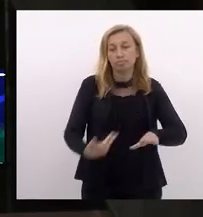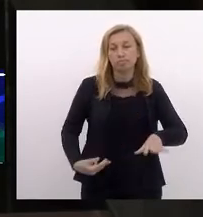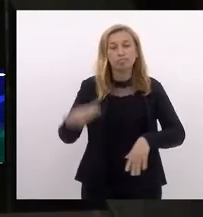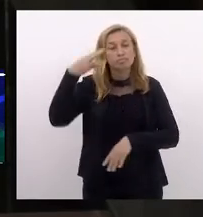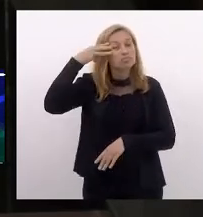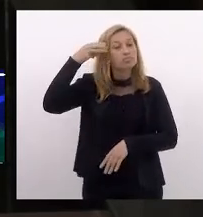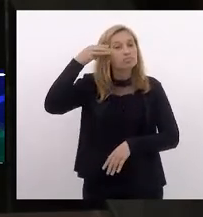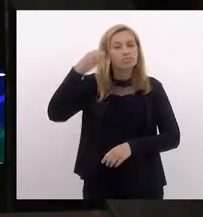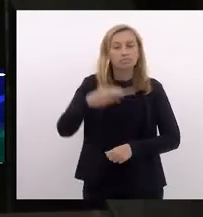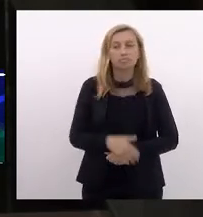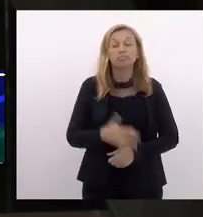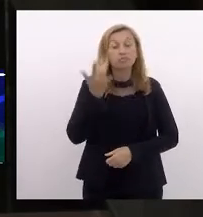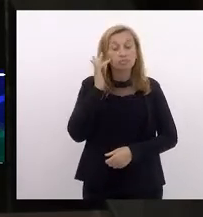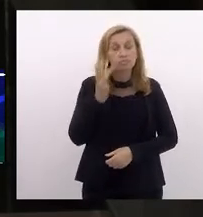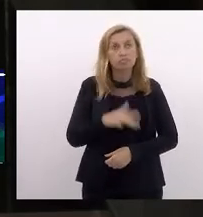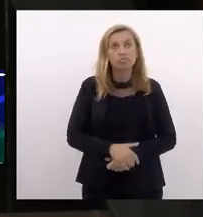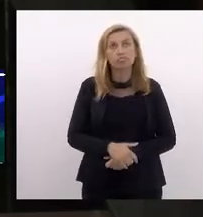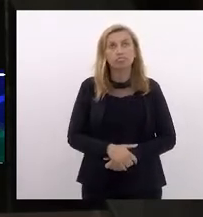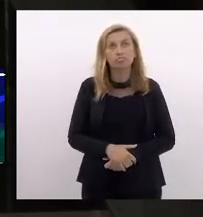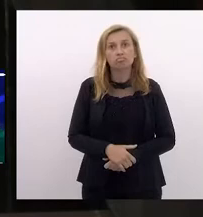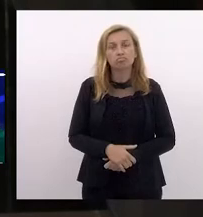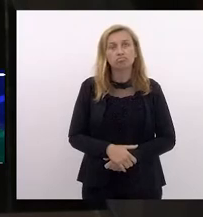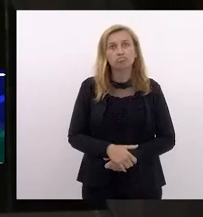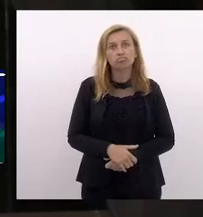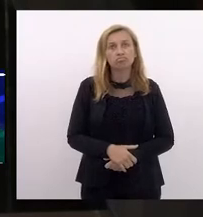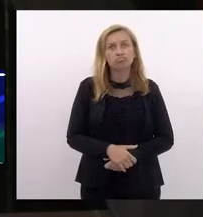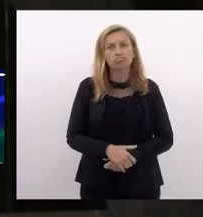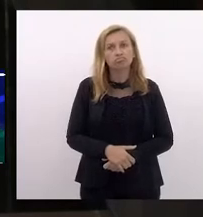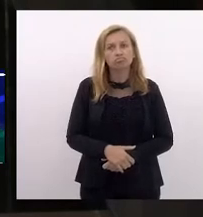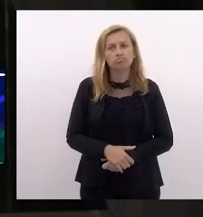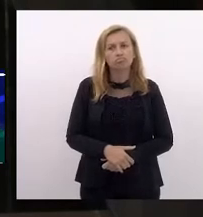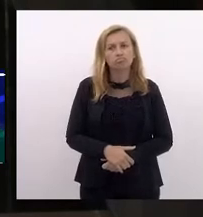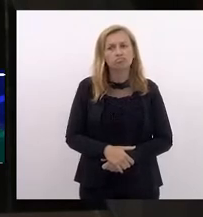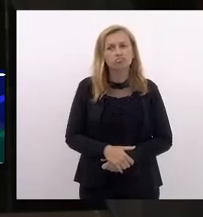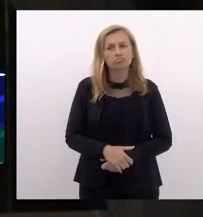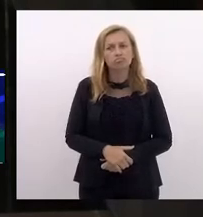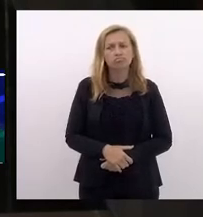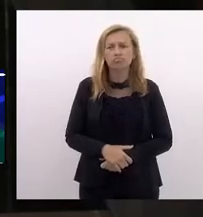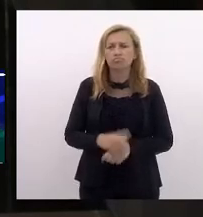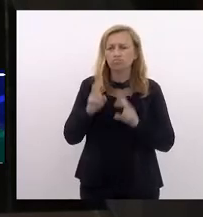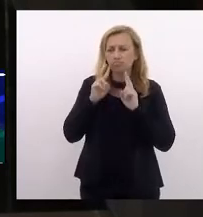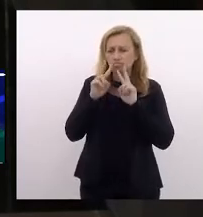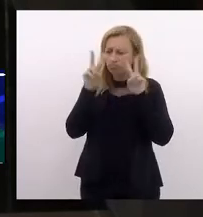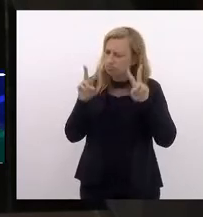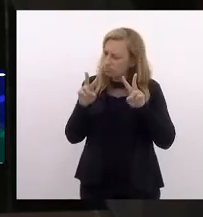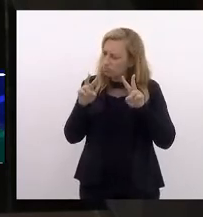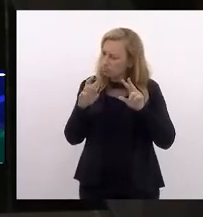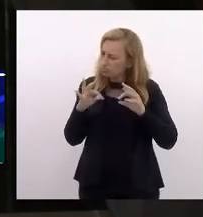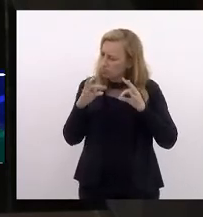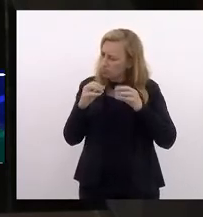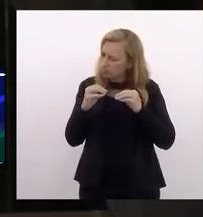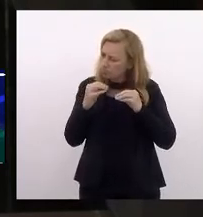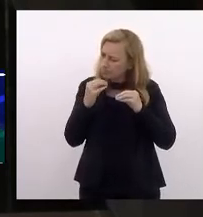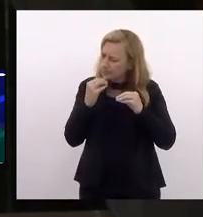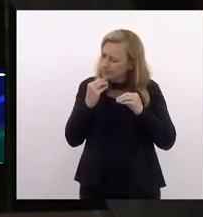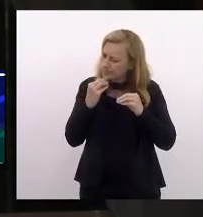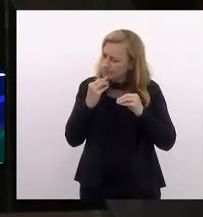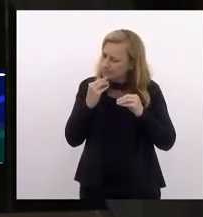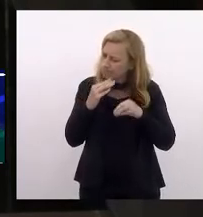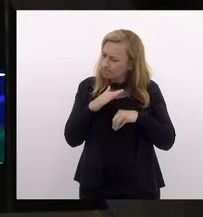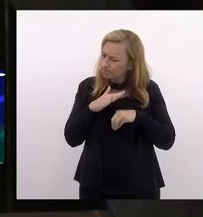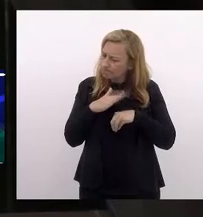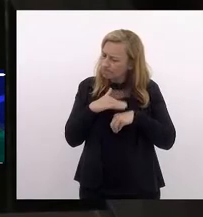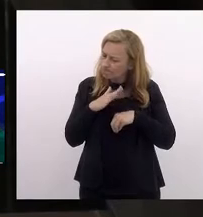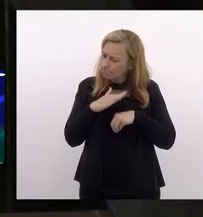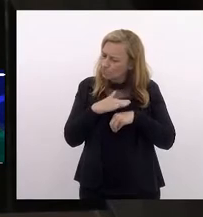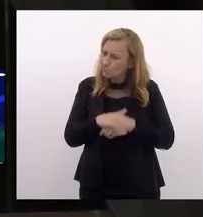Governador Wilson 20 acho que inclusive do ponto de vista olhando por esse ângulo melhor dizendo seria até